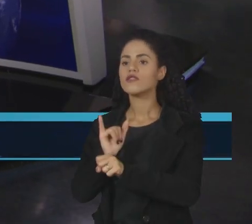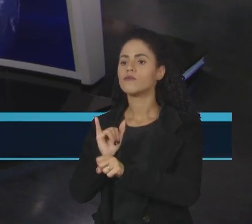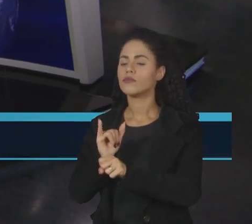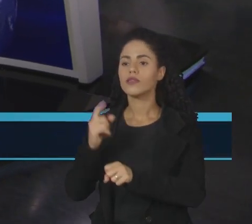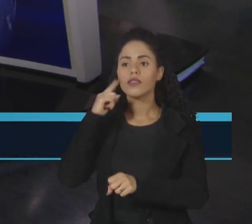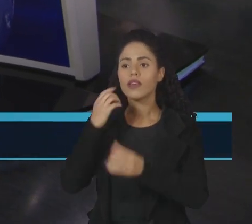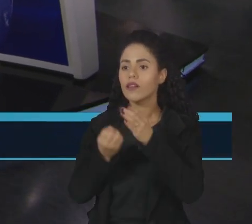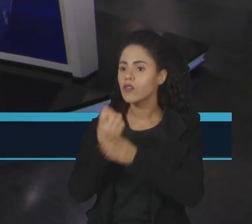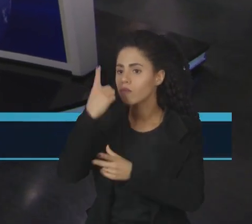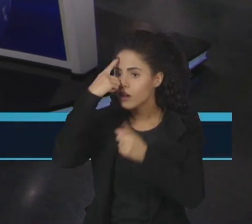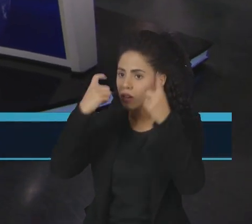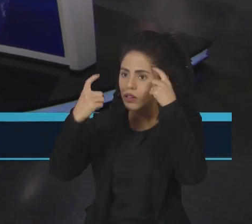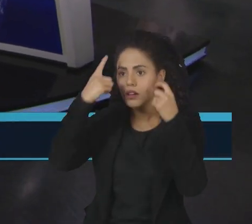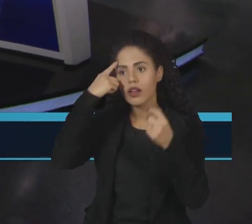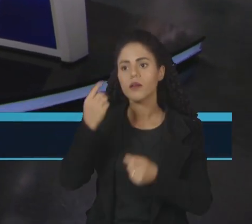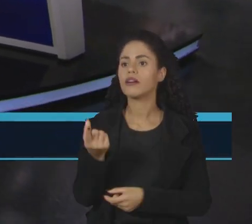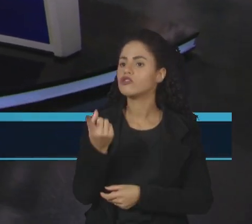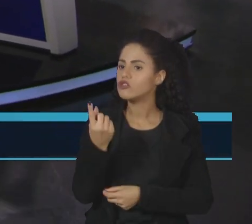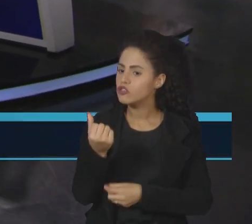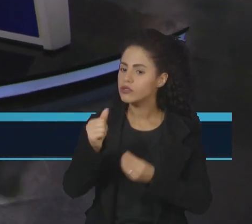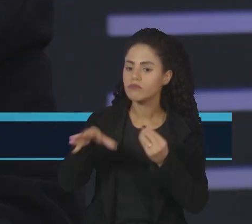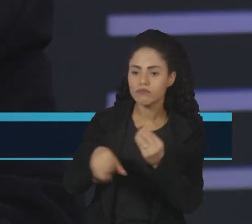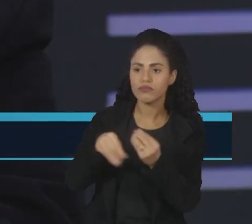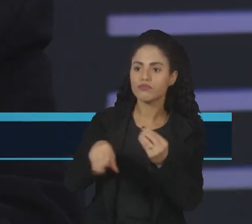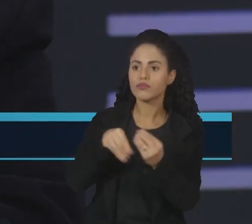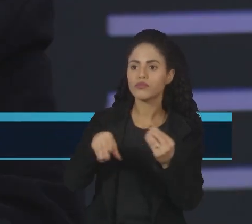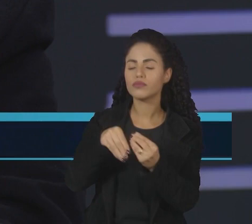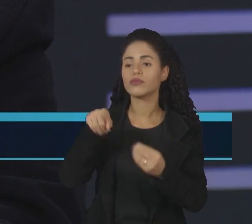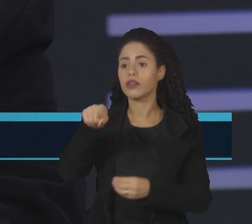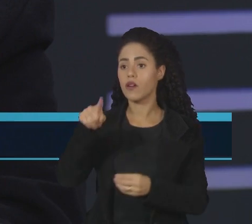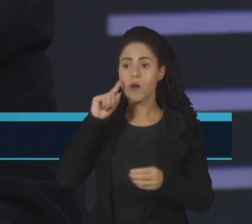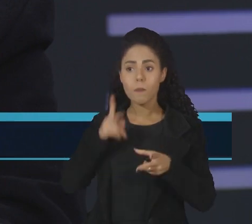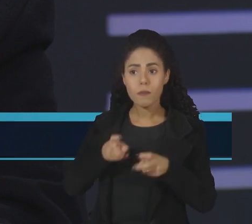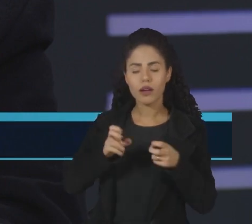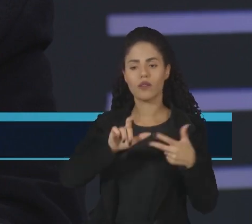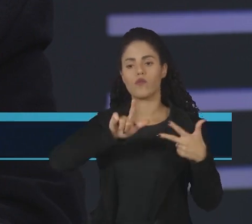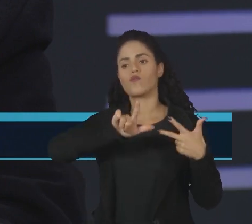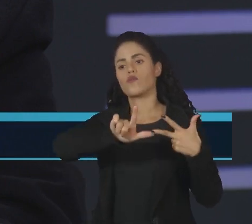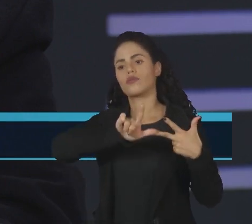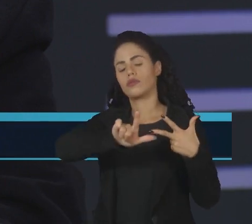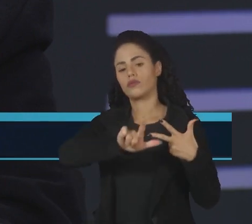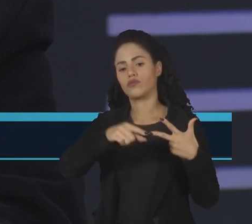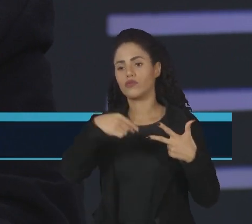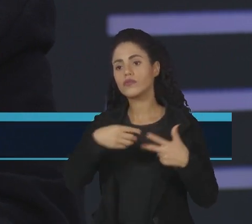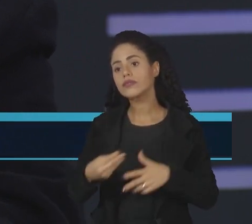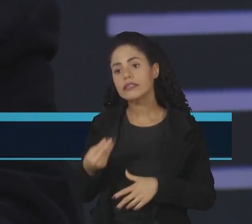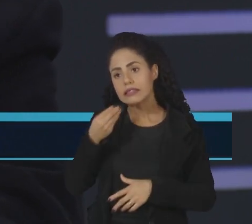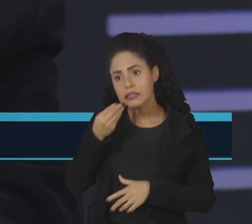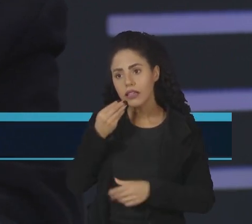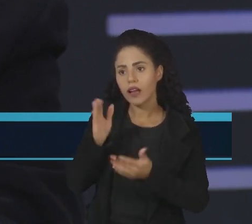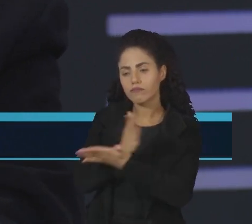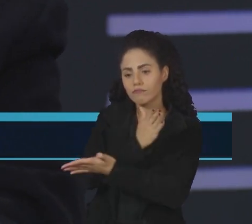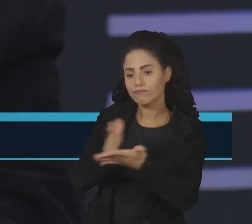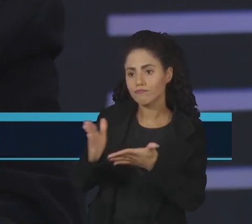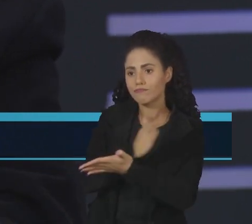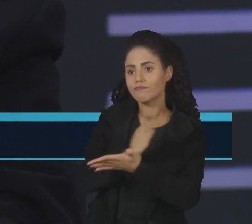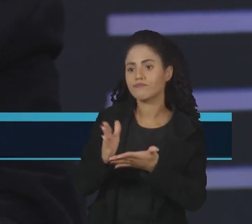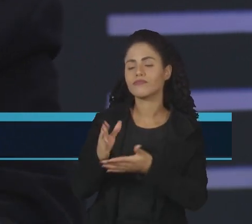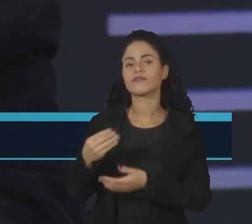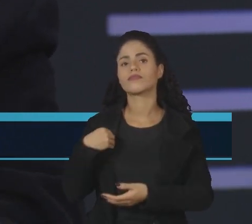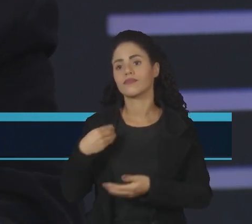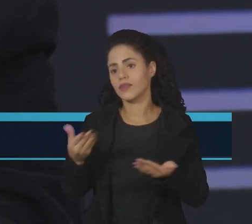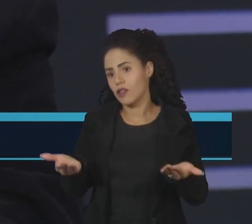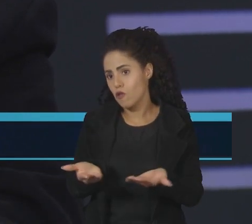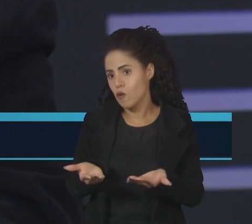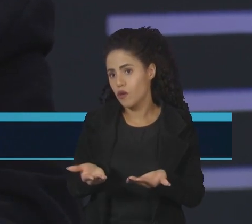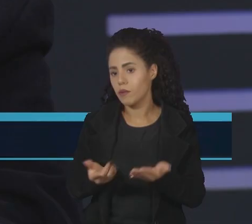porque essa dinâmica é a dinâmica através da qual o Legislativo conseguiu construir, dividir meio que a bola